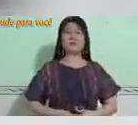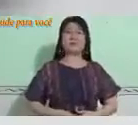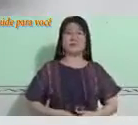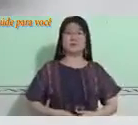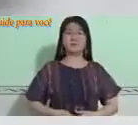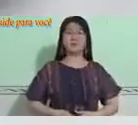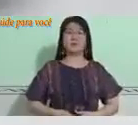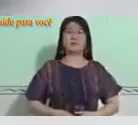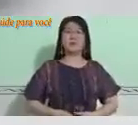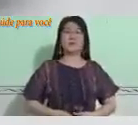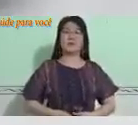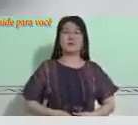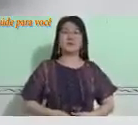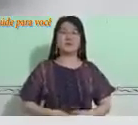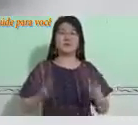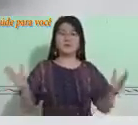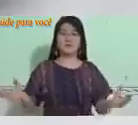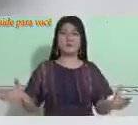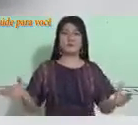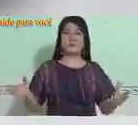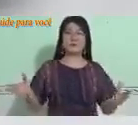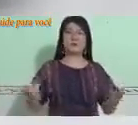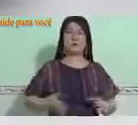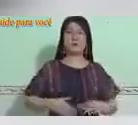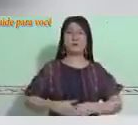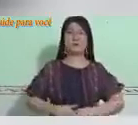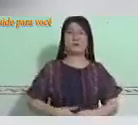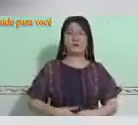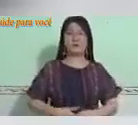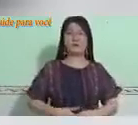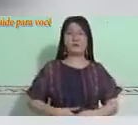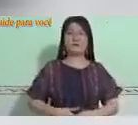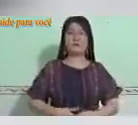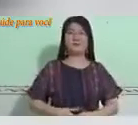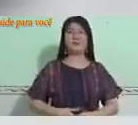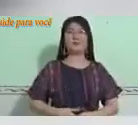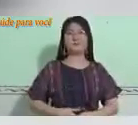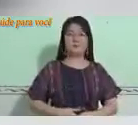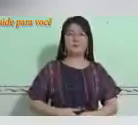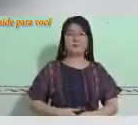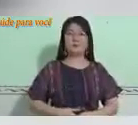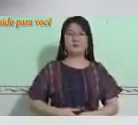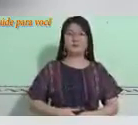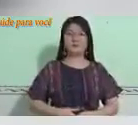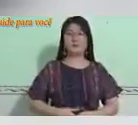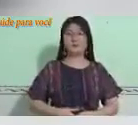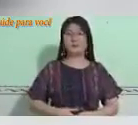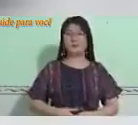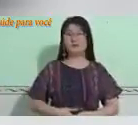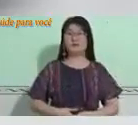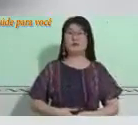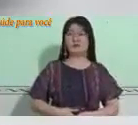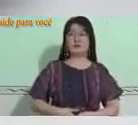3. Epididimite. Epididimite é uma inflamação do local onde os canais deferentes se ligam ao testículo, vírgula, que pode se manifestar como